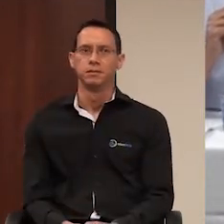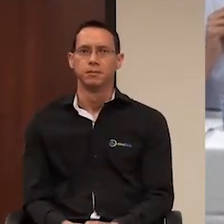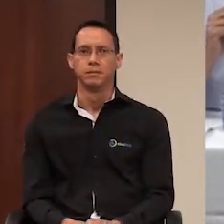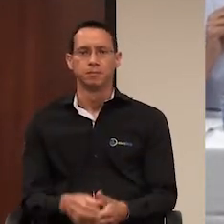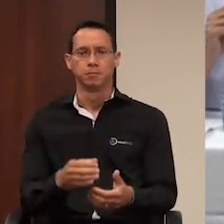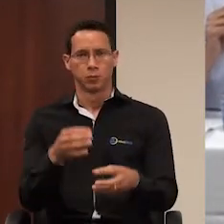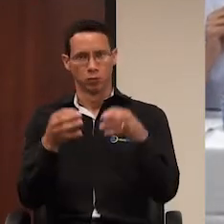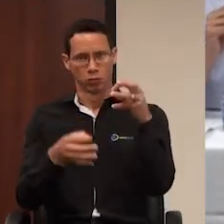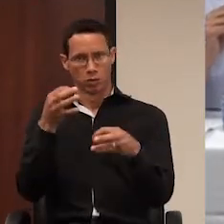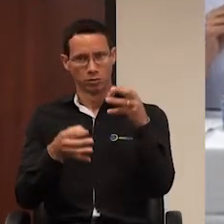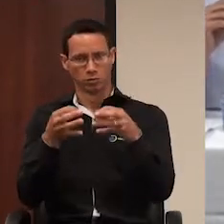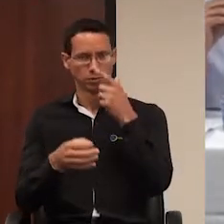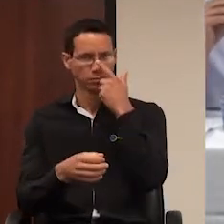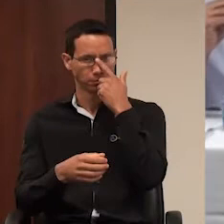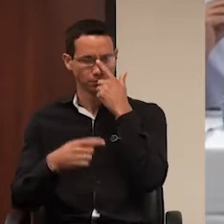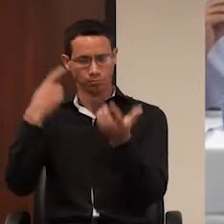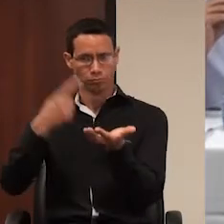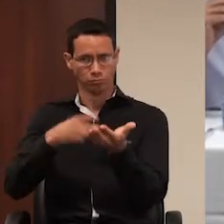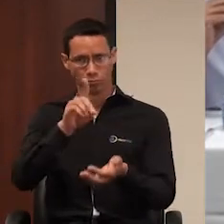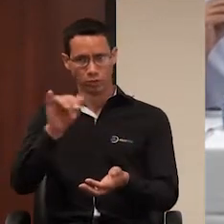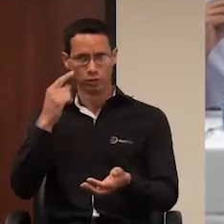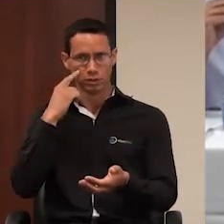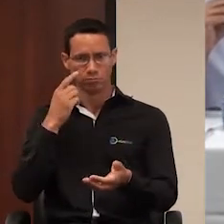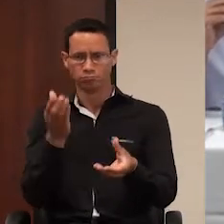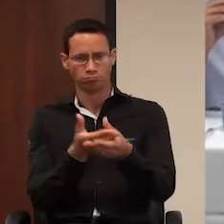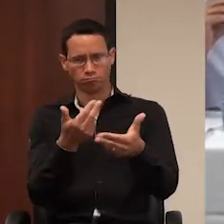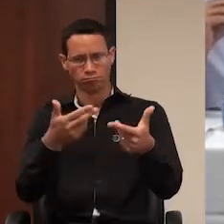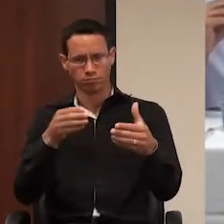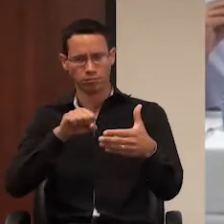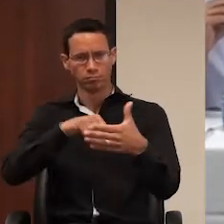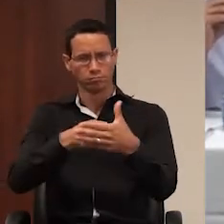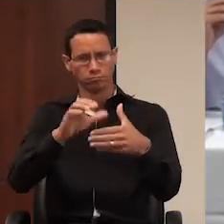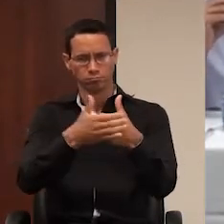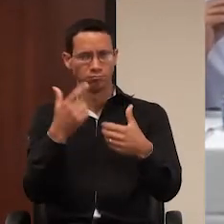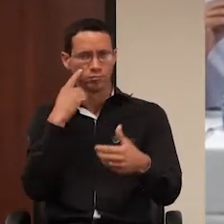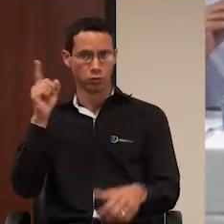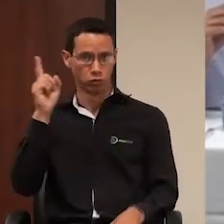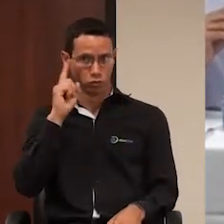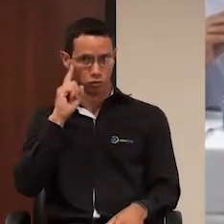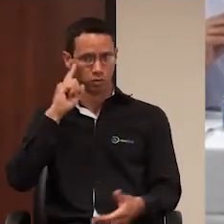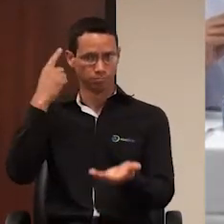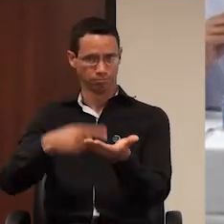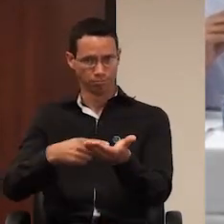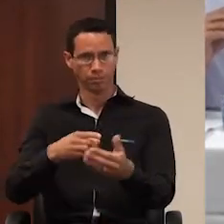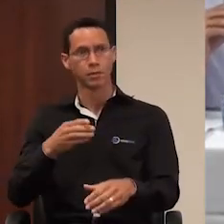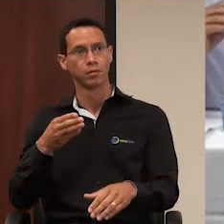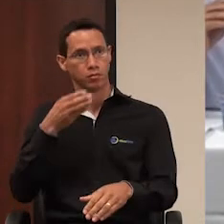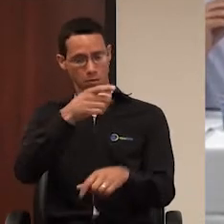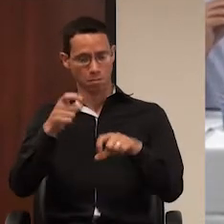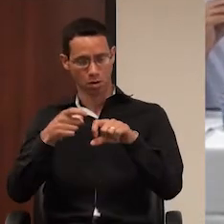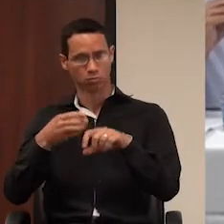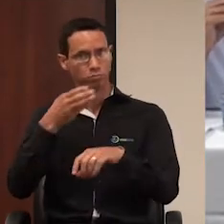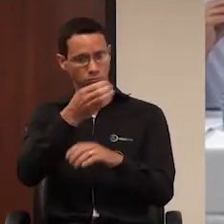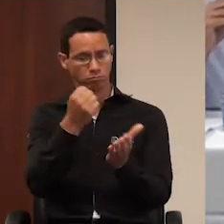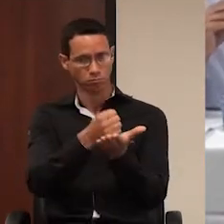Então o juiz marcava um dia, pegava várias sessões de interdição, marcava um dia, esse médico ia até o cartório do fórum, as